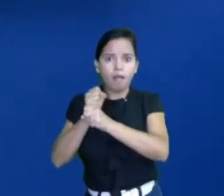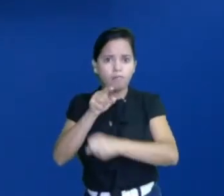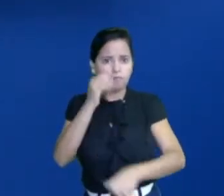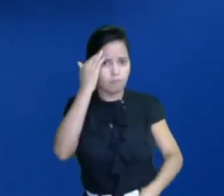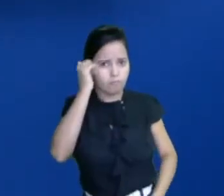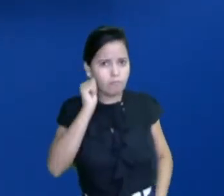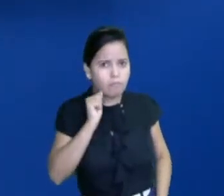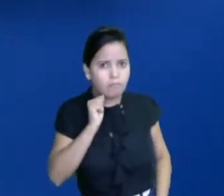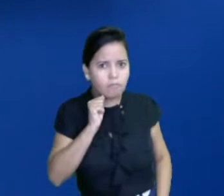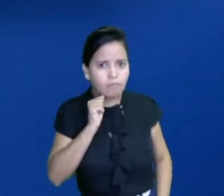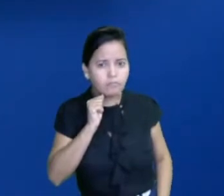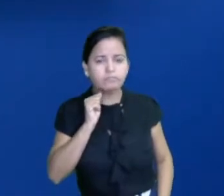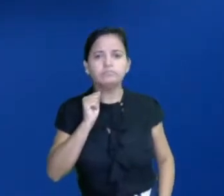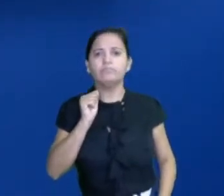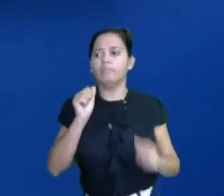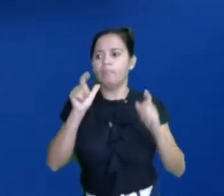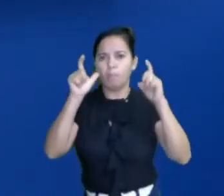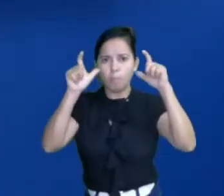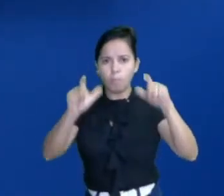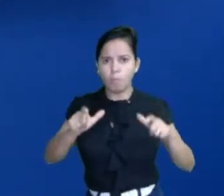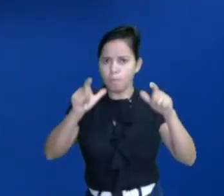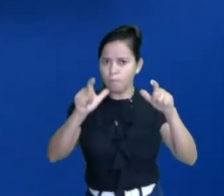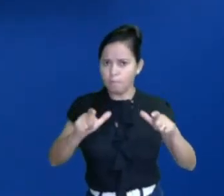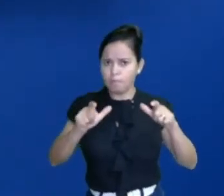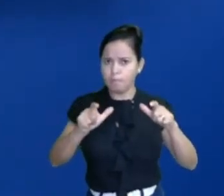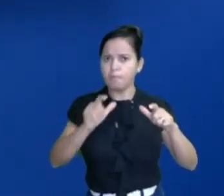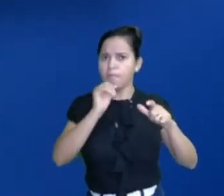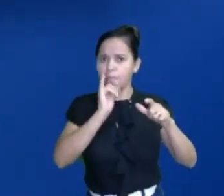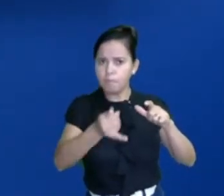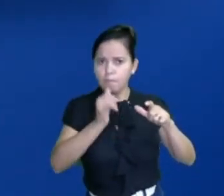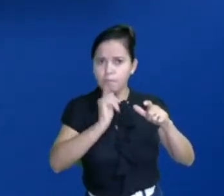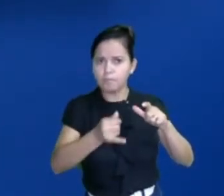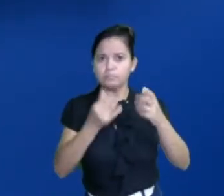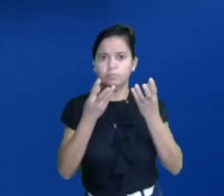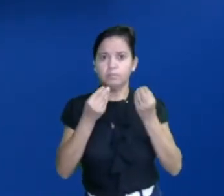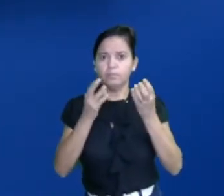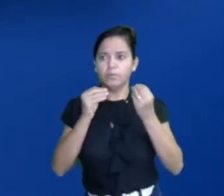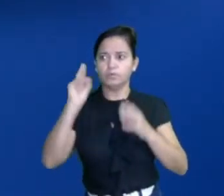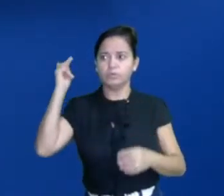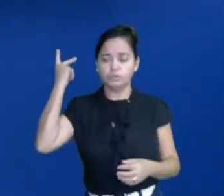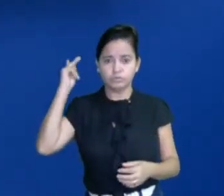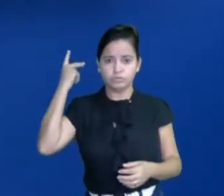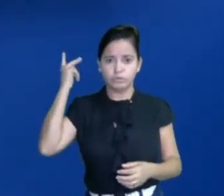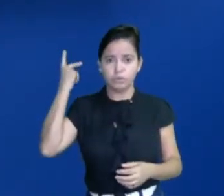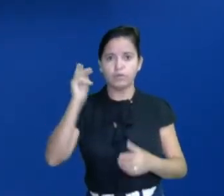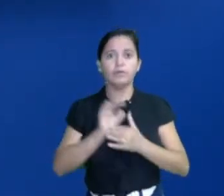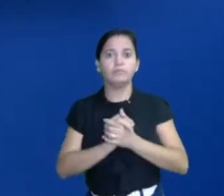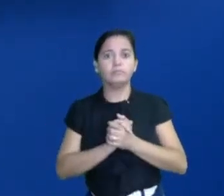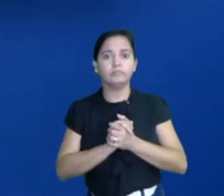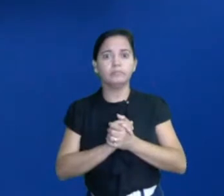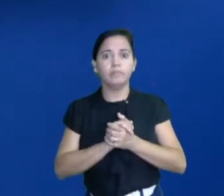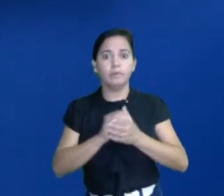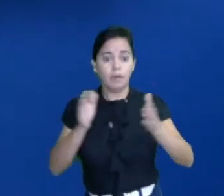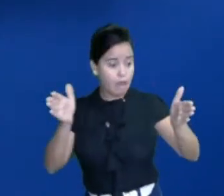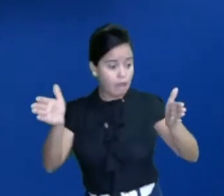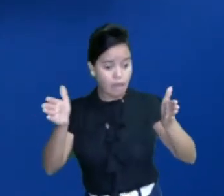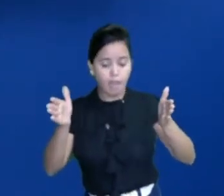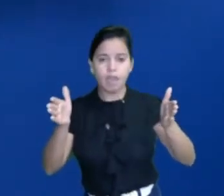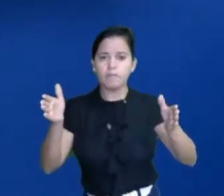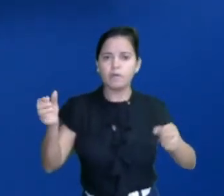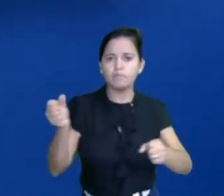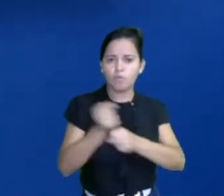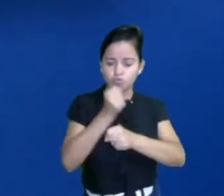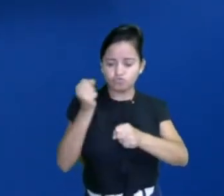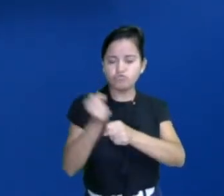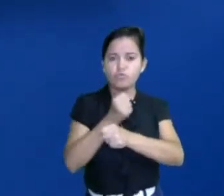sabiam? Esses lugares contam muita história. A época em que eles foram construídos foi